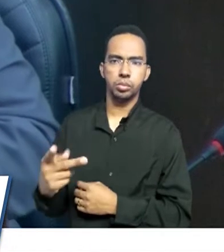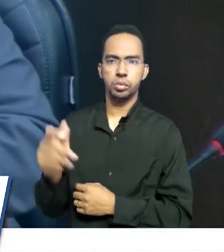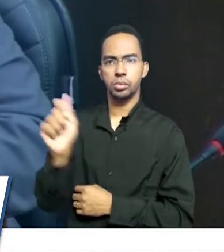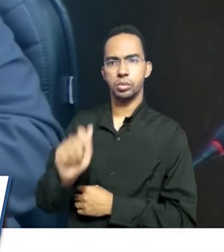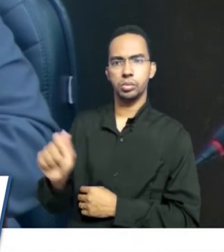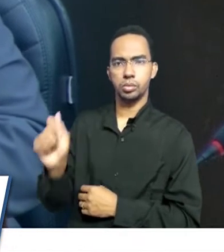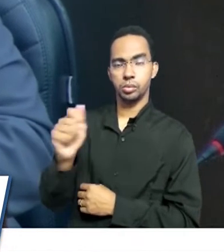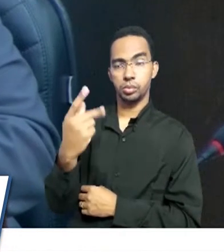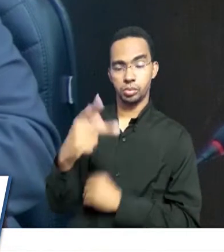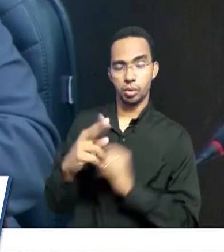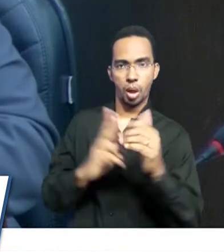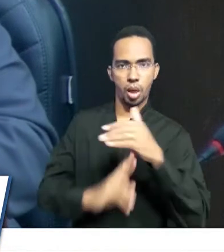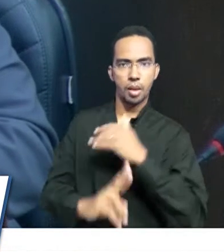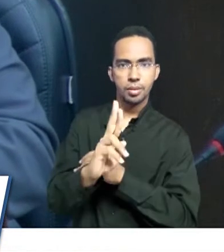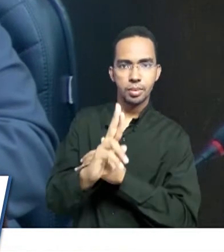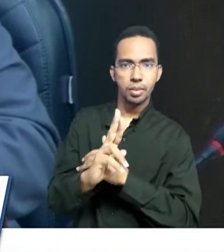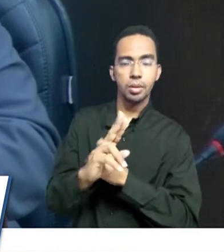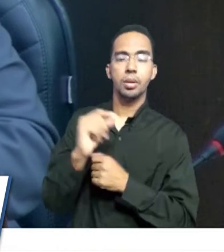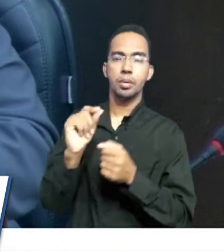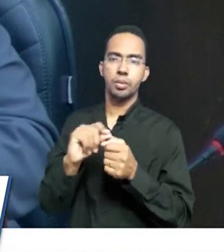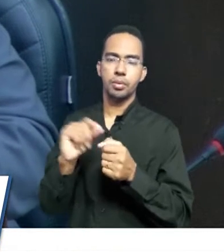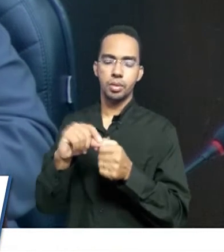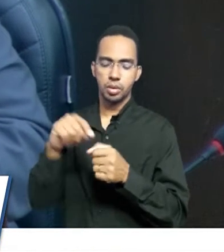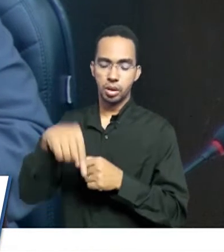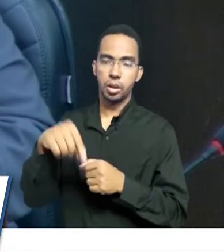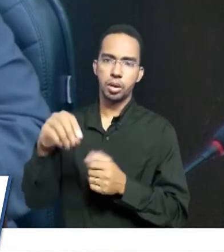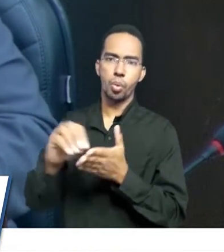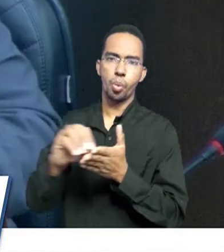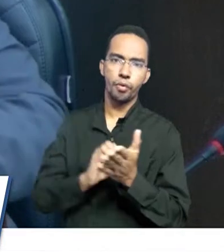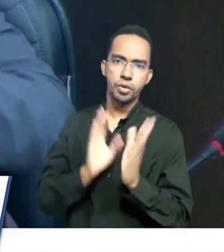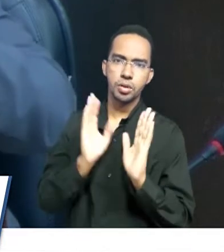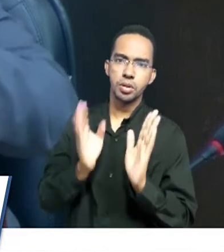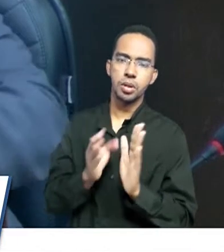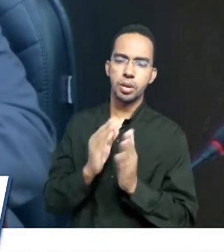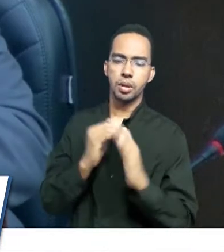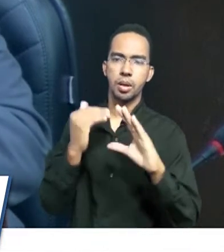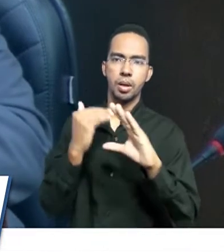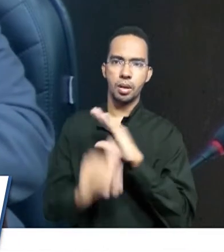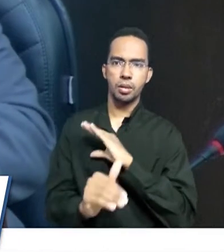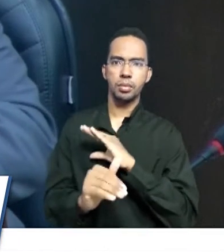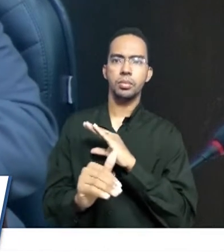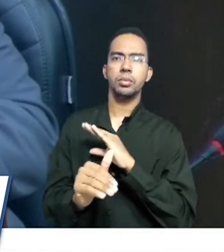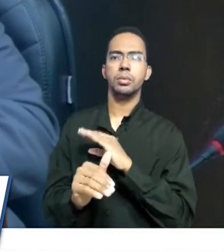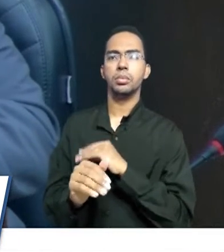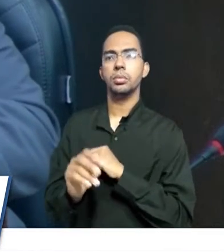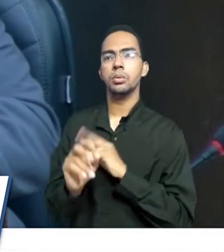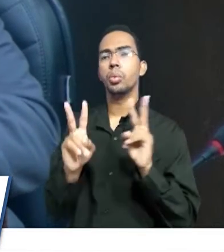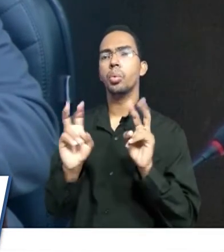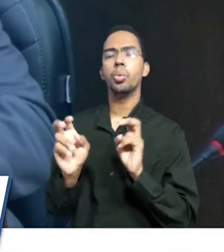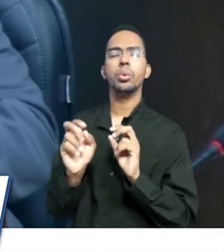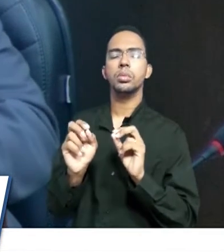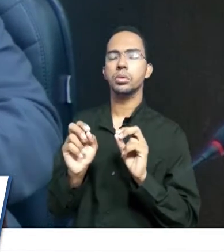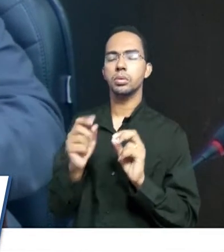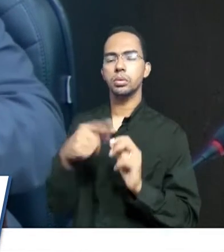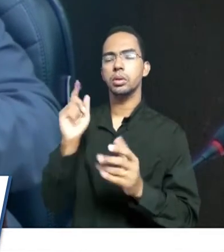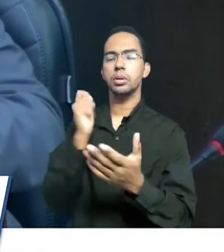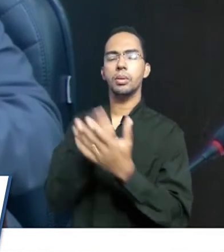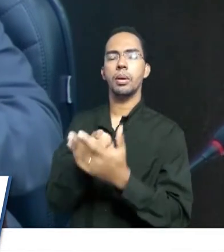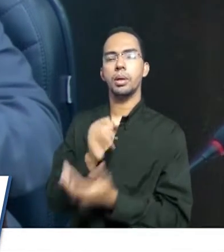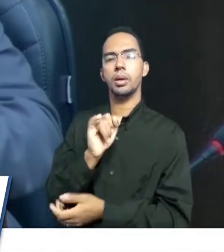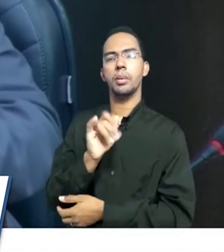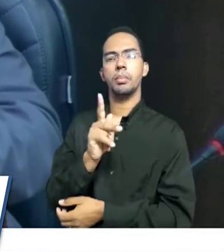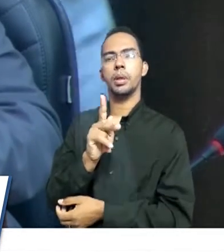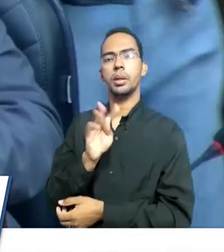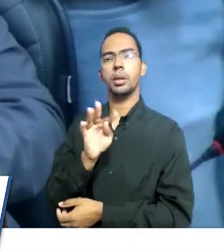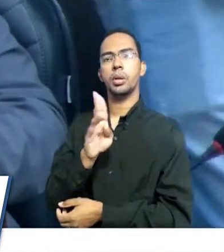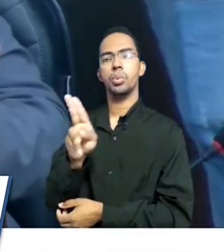nós vamos fazer por aqui um ofício já para ser encaminhado, tendo em vista que vocês pagam IPTU, não é isso? Vocês pagam